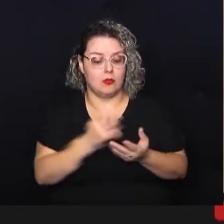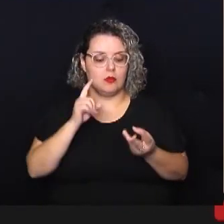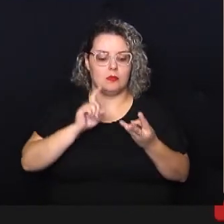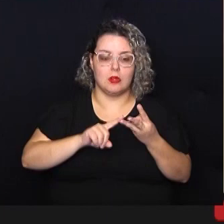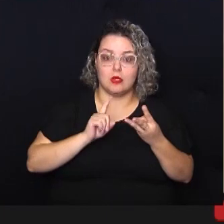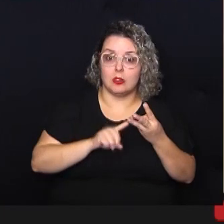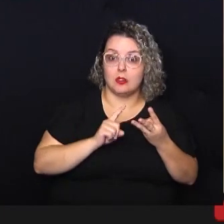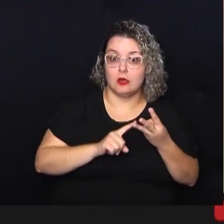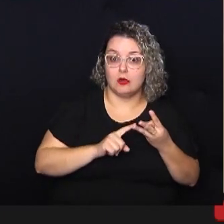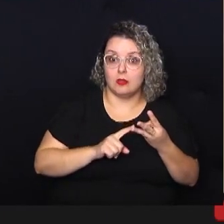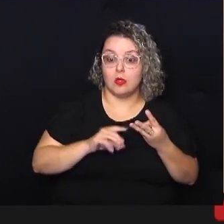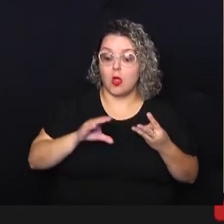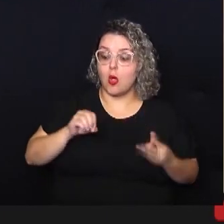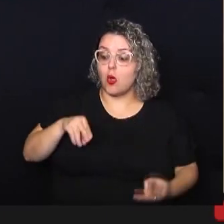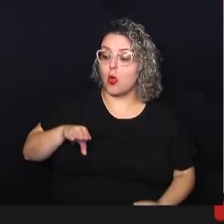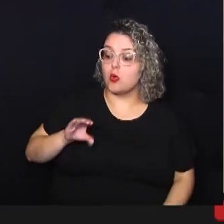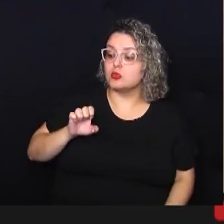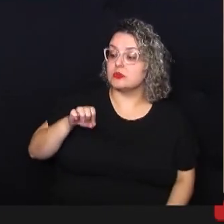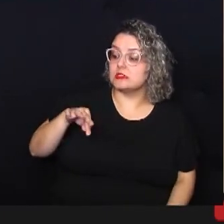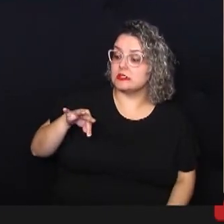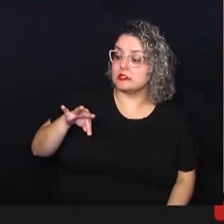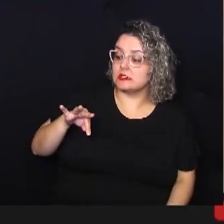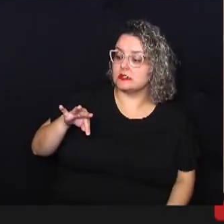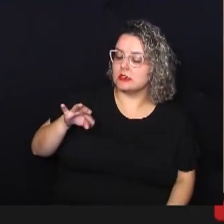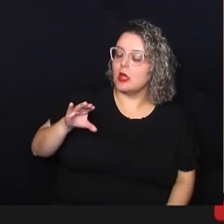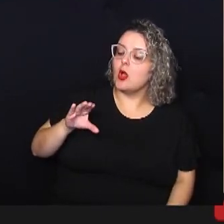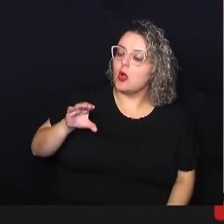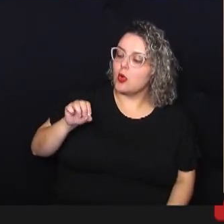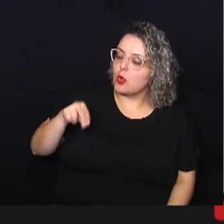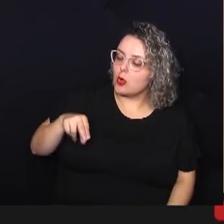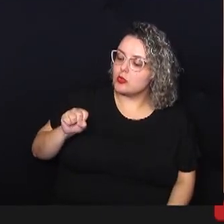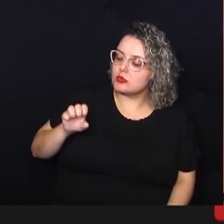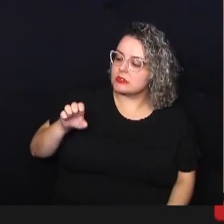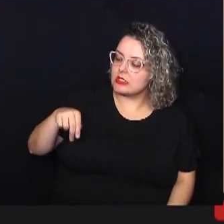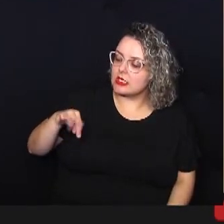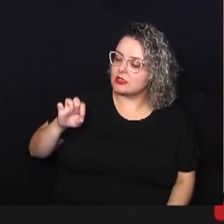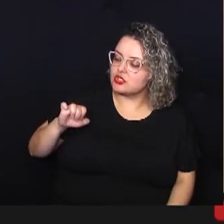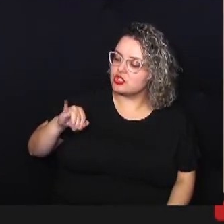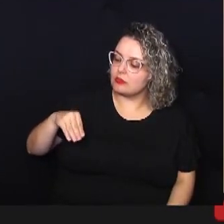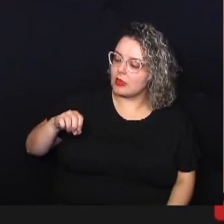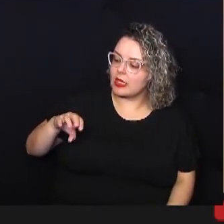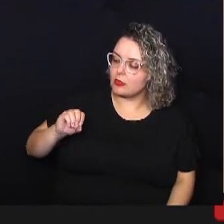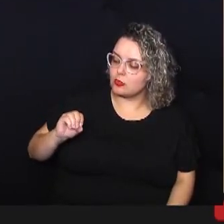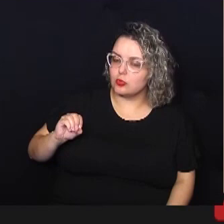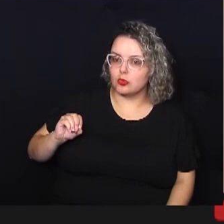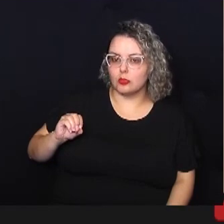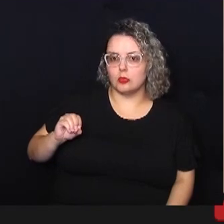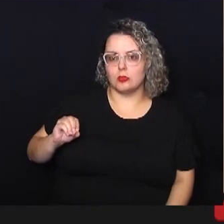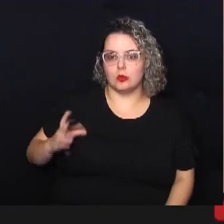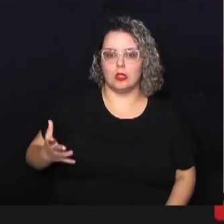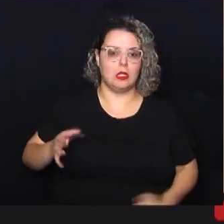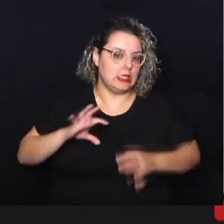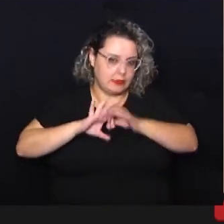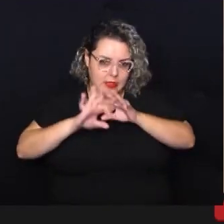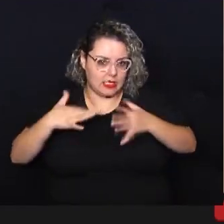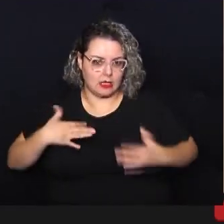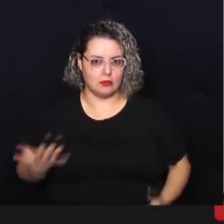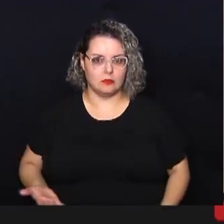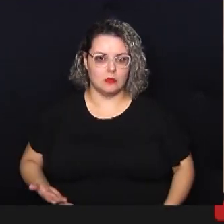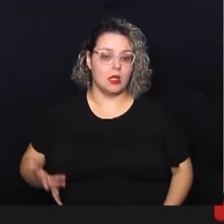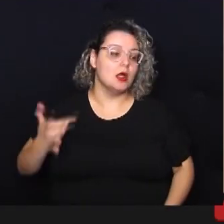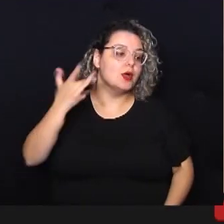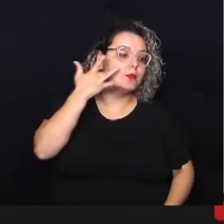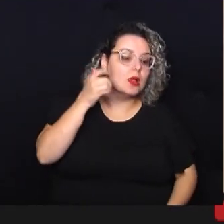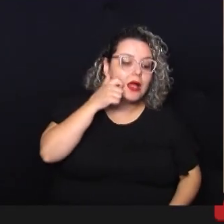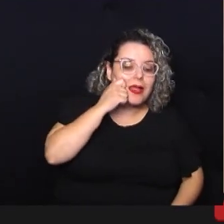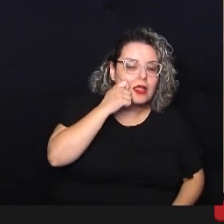sobre consentimento, né? E assim, também não existe, a pessoa pode tocar na sua bochecha. Não, ela não pode. Se você quiser,